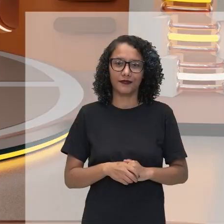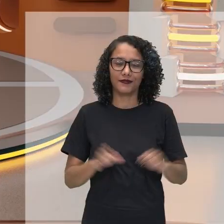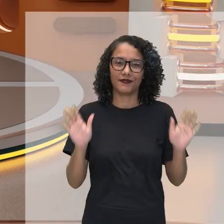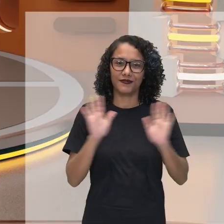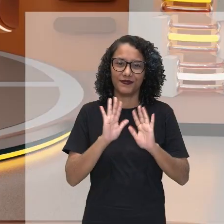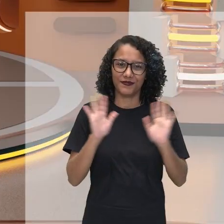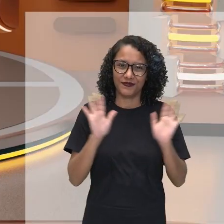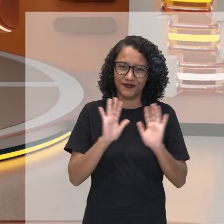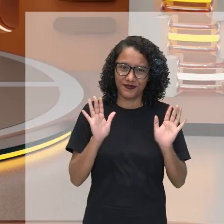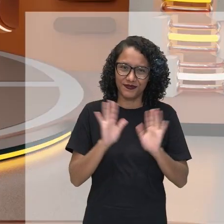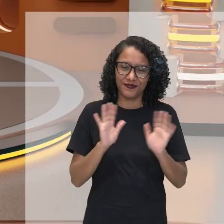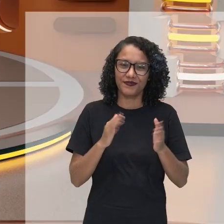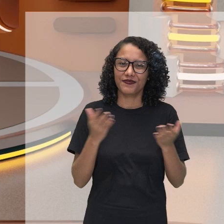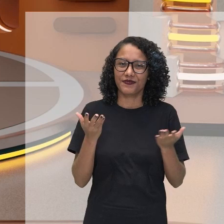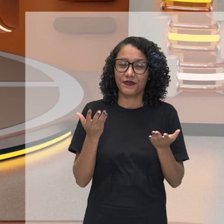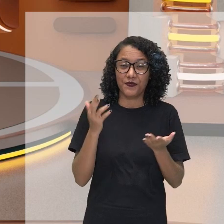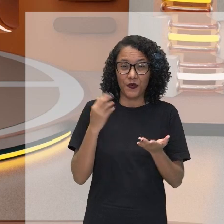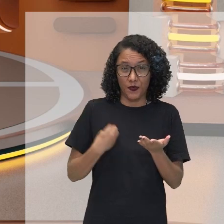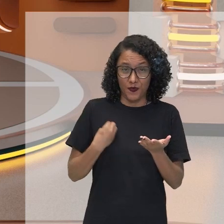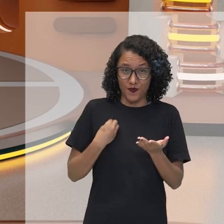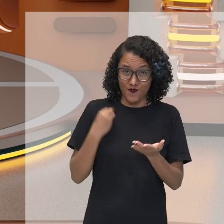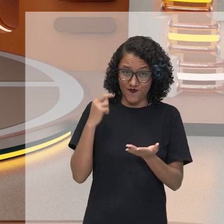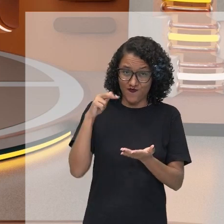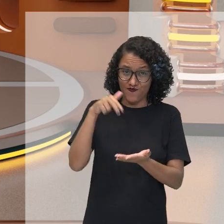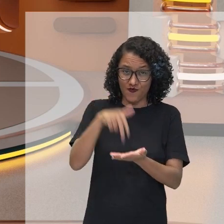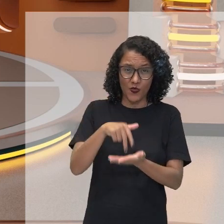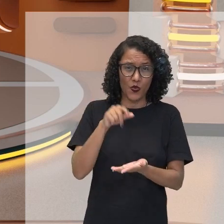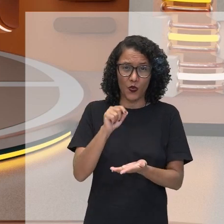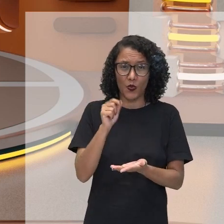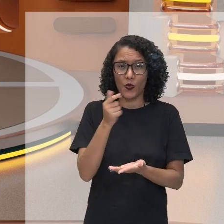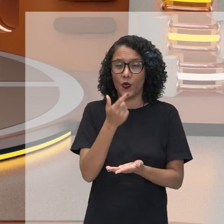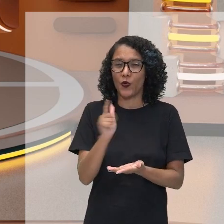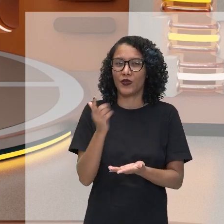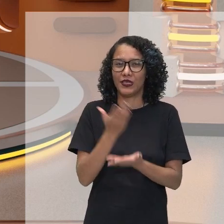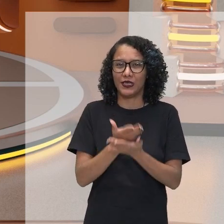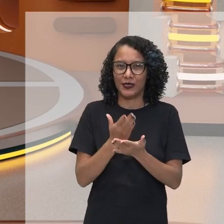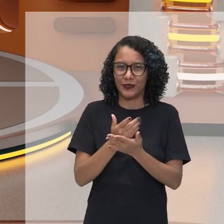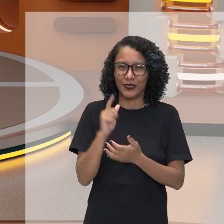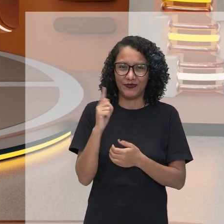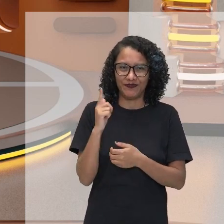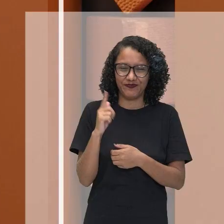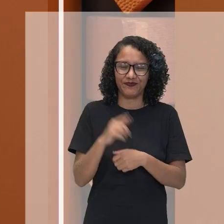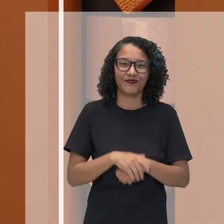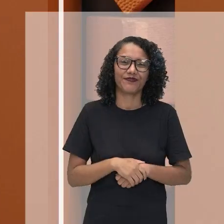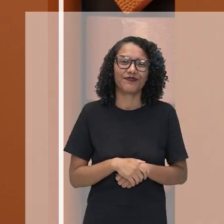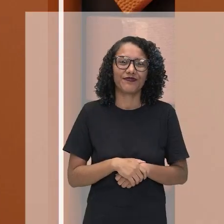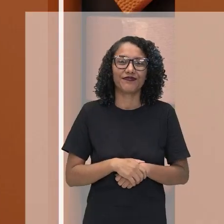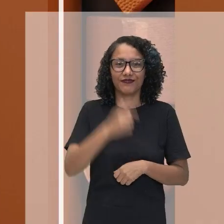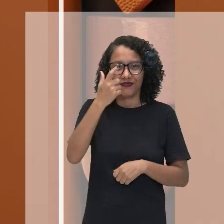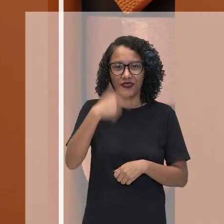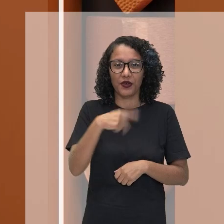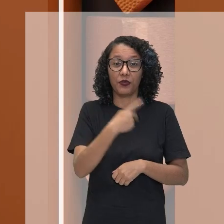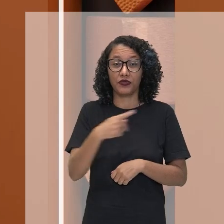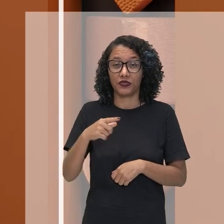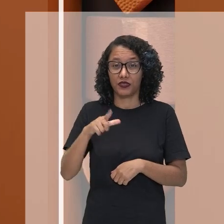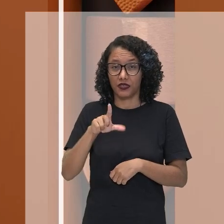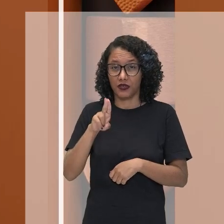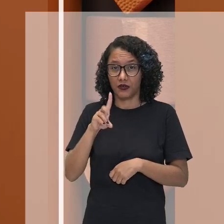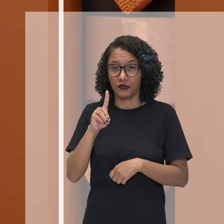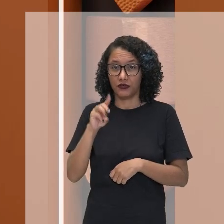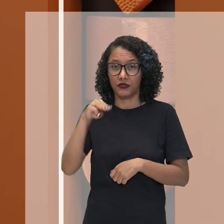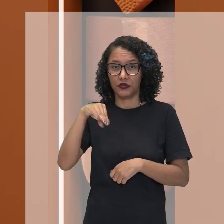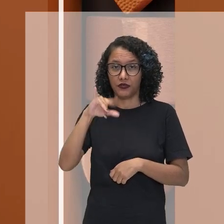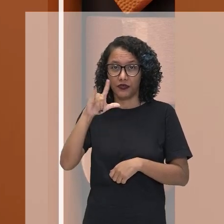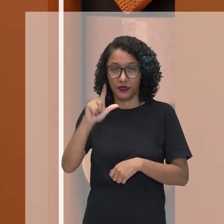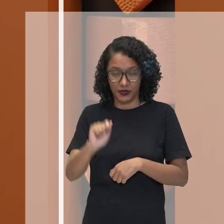Olá a todos vocês, estamos aqui reunidos para mais uma aula de Geografia. Eu sou a professora